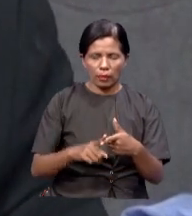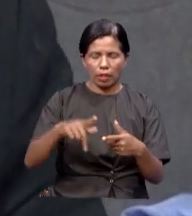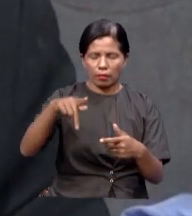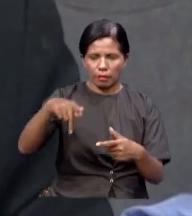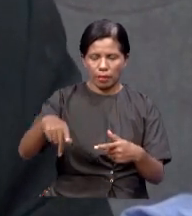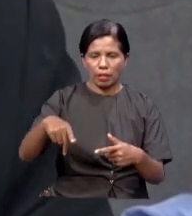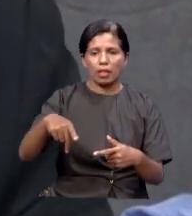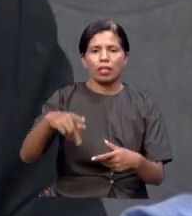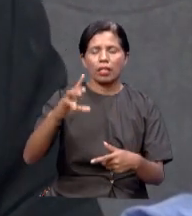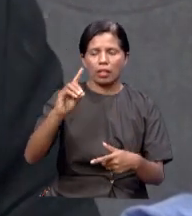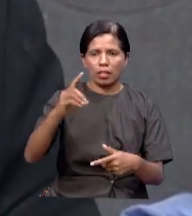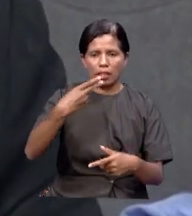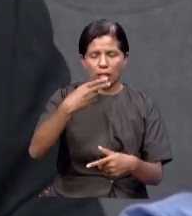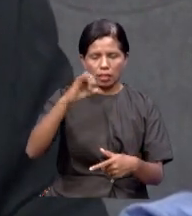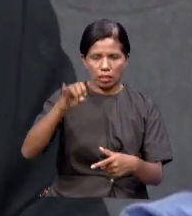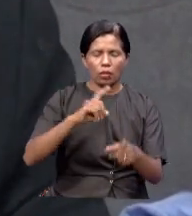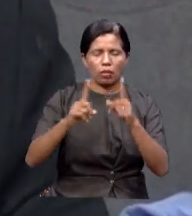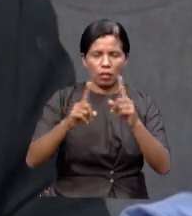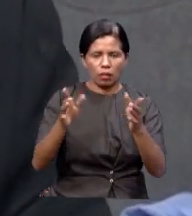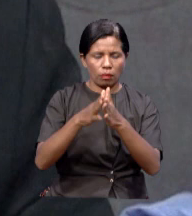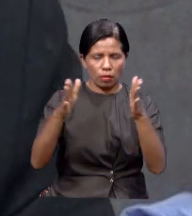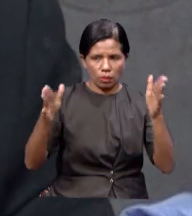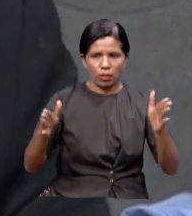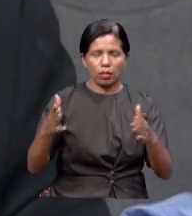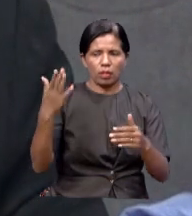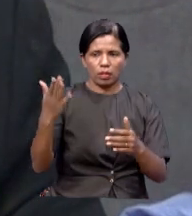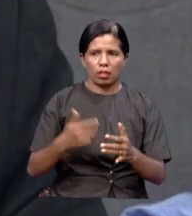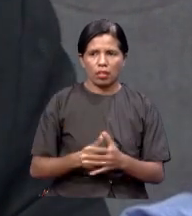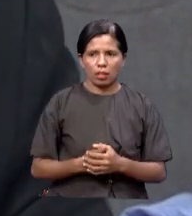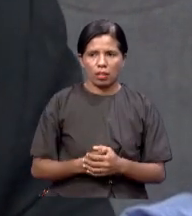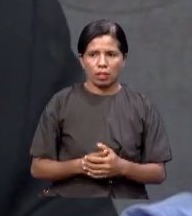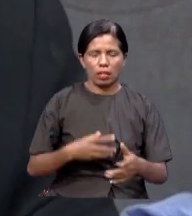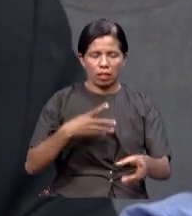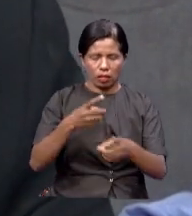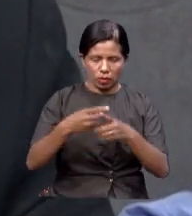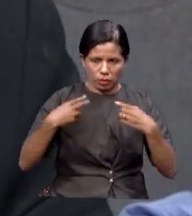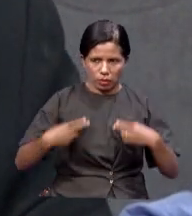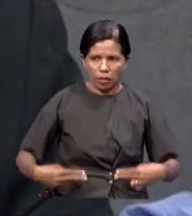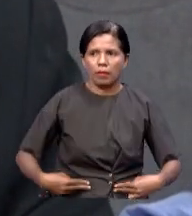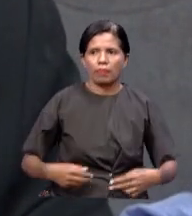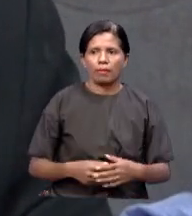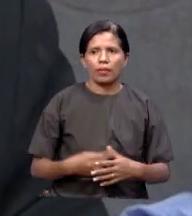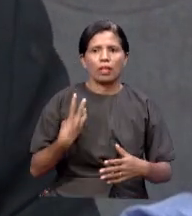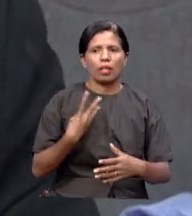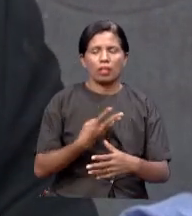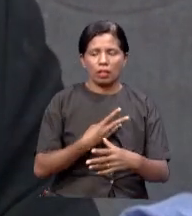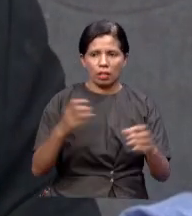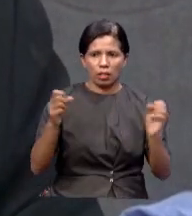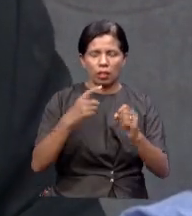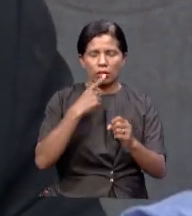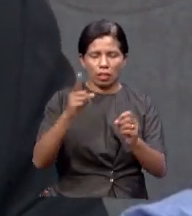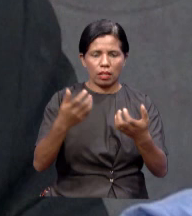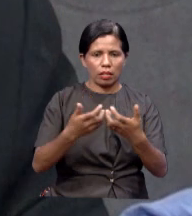sua provedora, qual é a lua ali também, e a rádio, e a direitos humanos. Então, aí está lá o sato, aí está